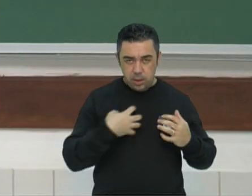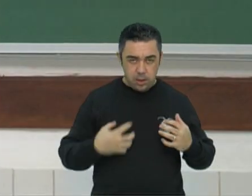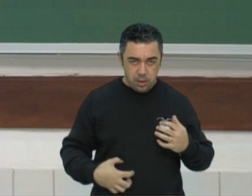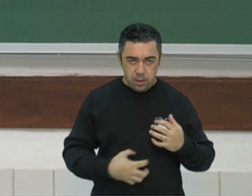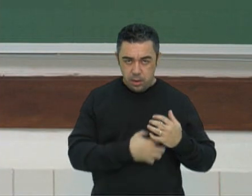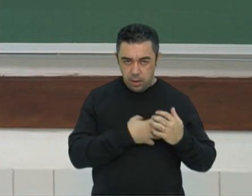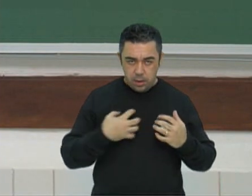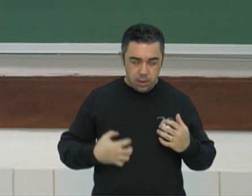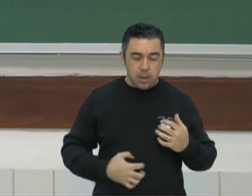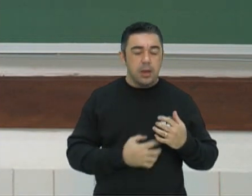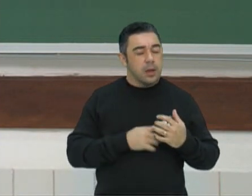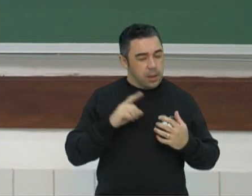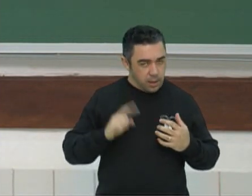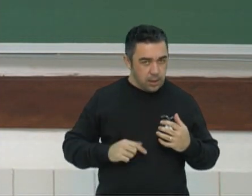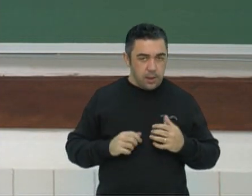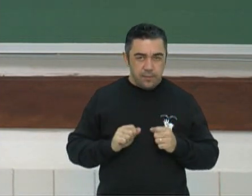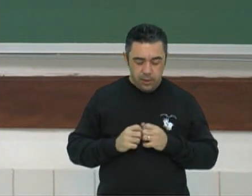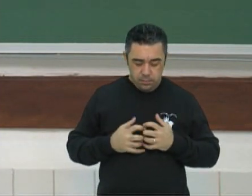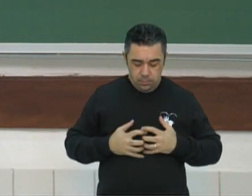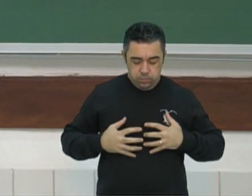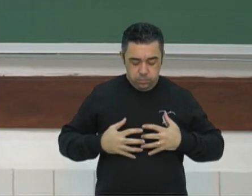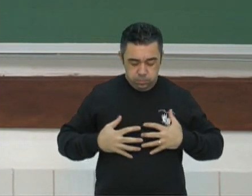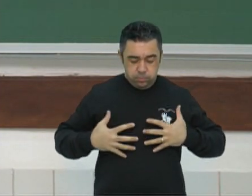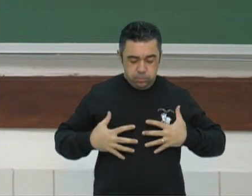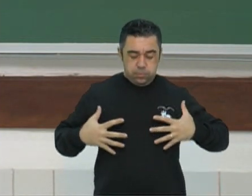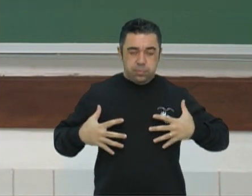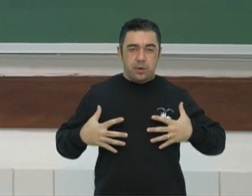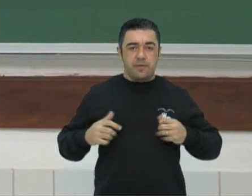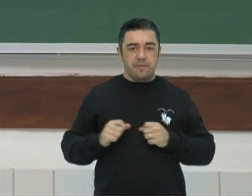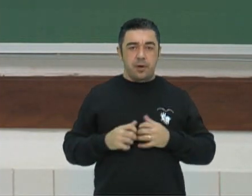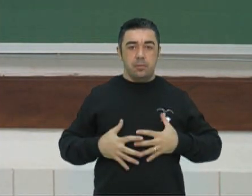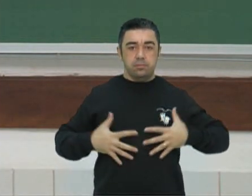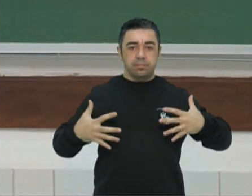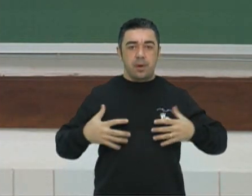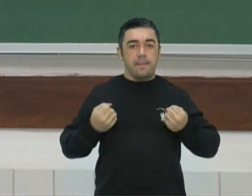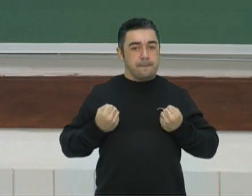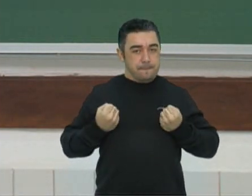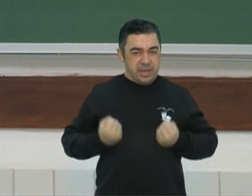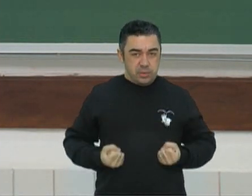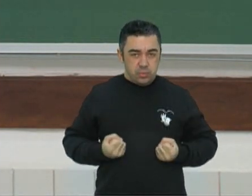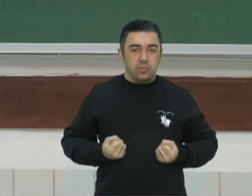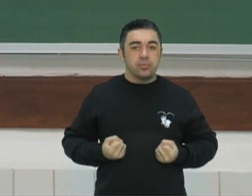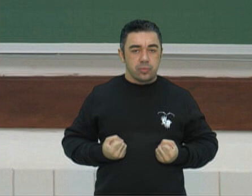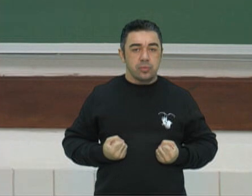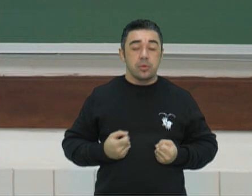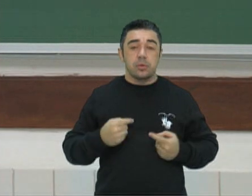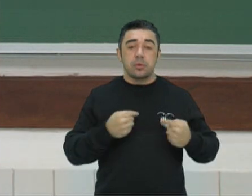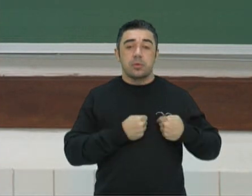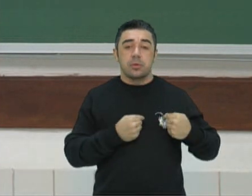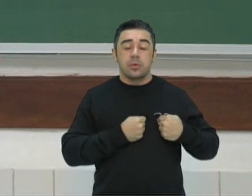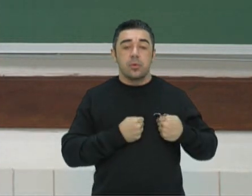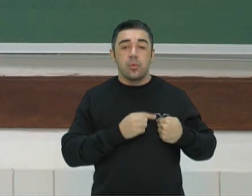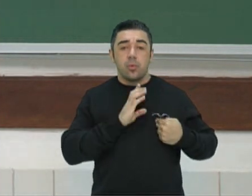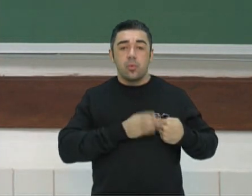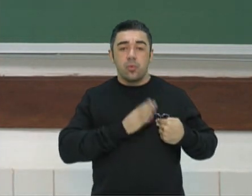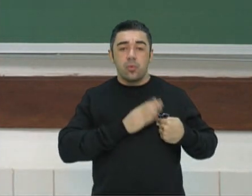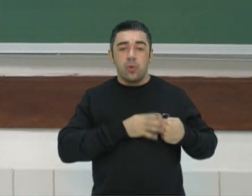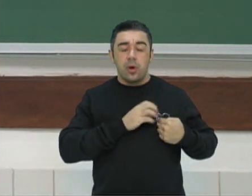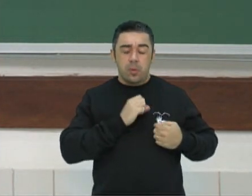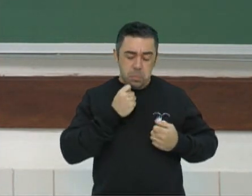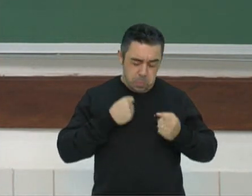nesse ponto, né? Ela afasta os órgãos, ela gera um maior sobrepeso, né? Para o coração